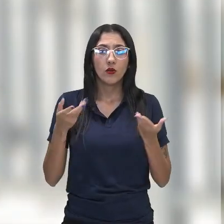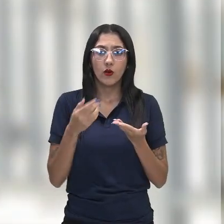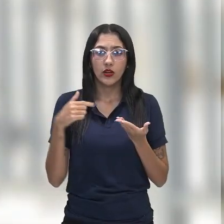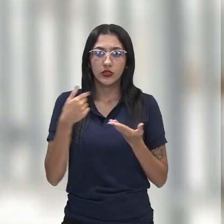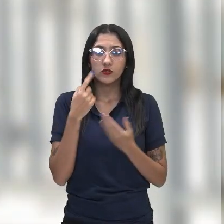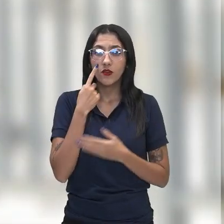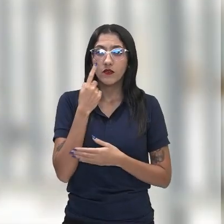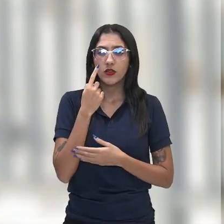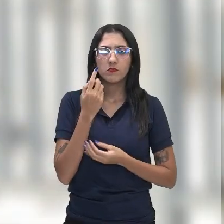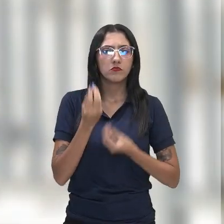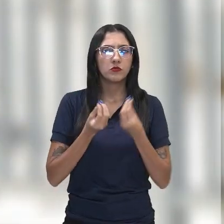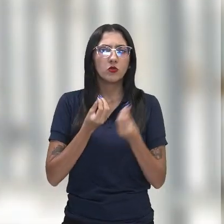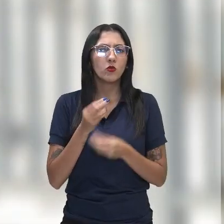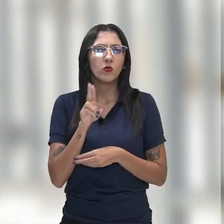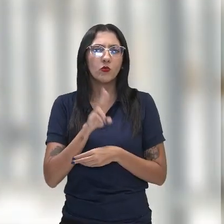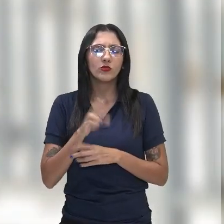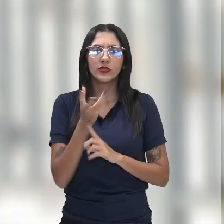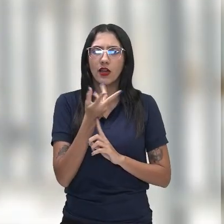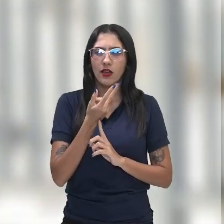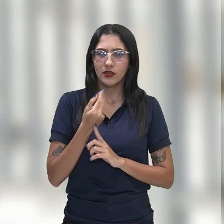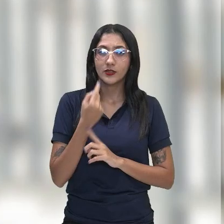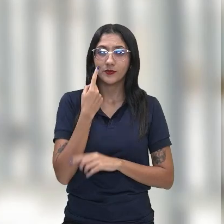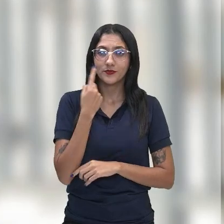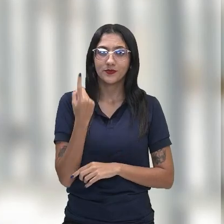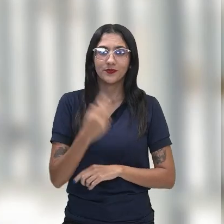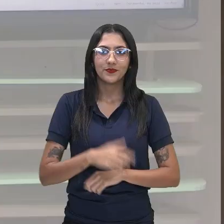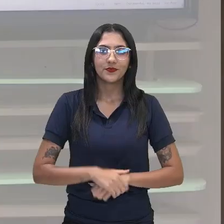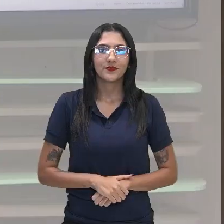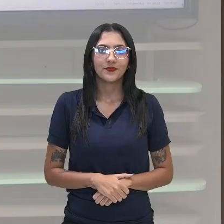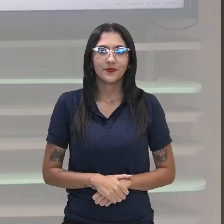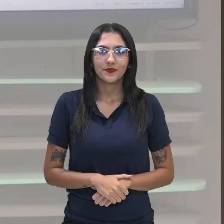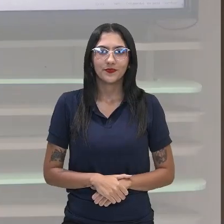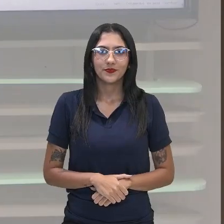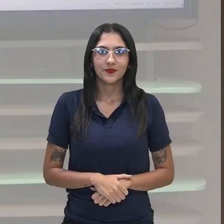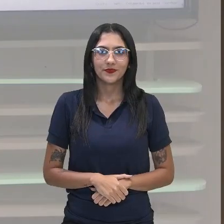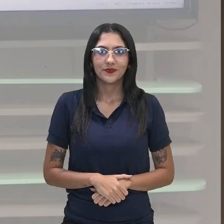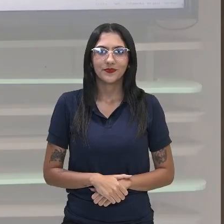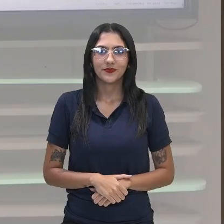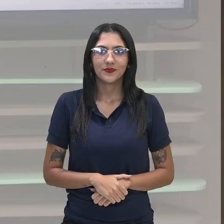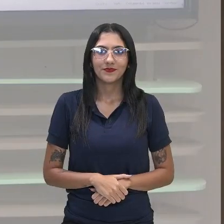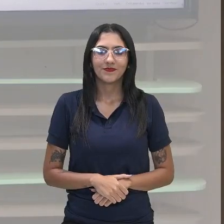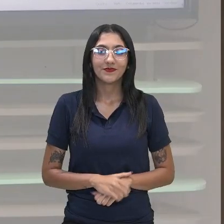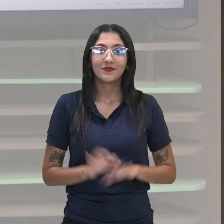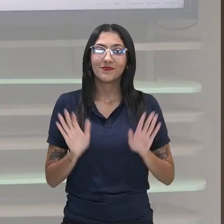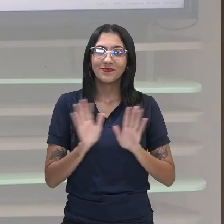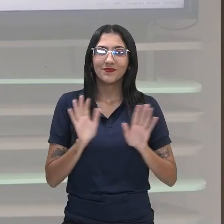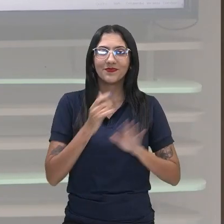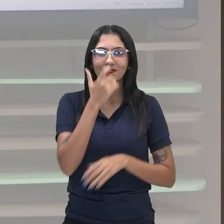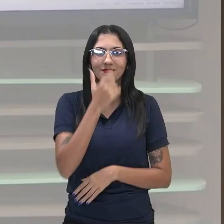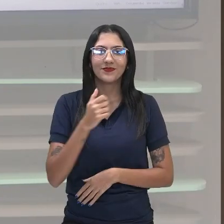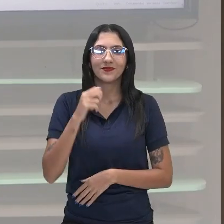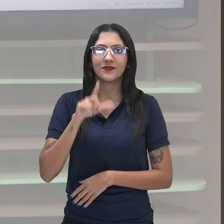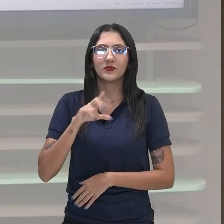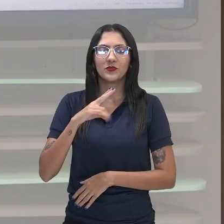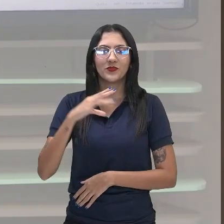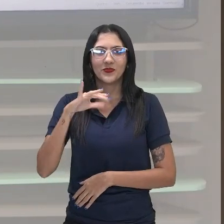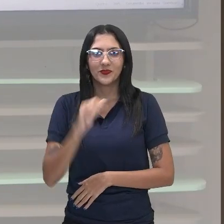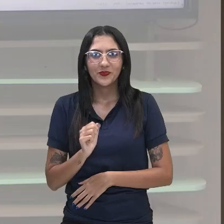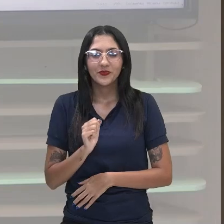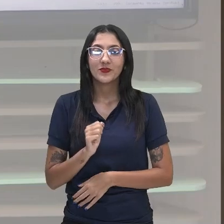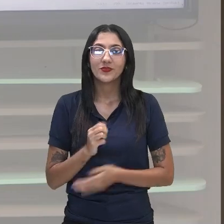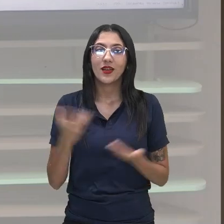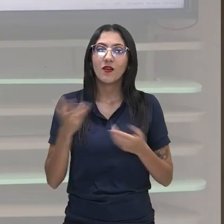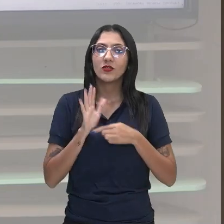A aplicação na arte. De olho na tela. Olá, eu sou a professora Lúcia Santos e vou estar com vocês